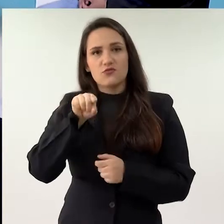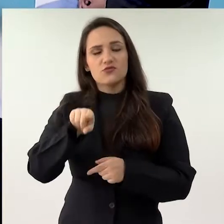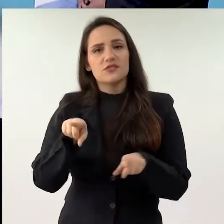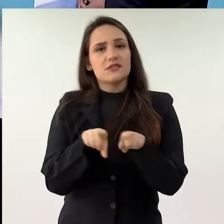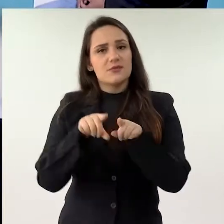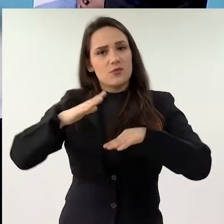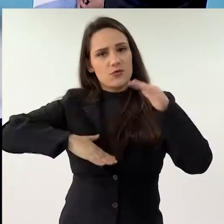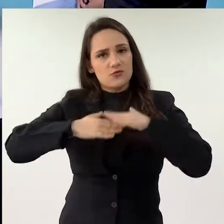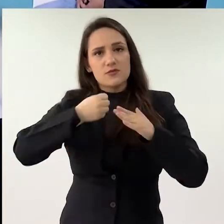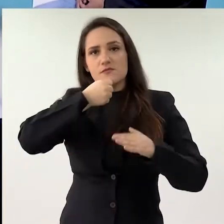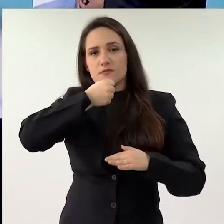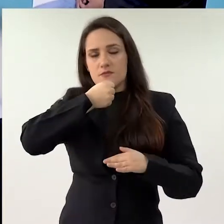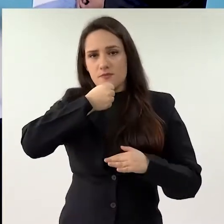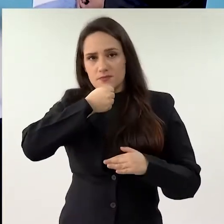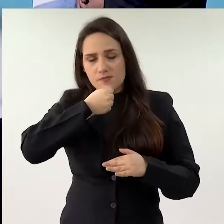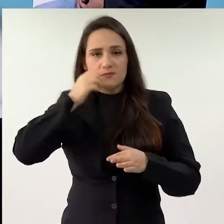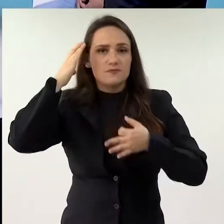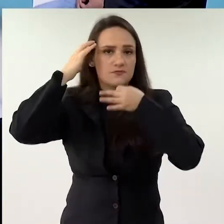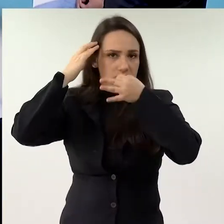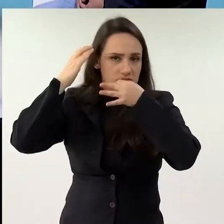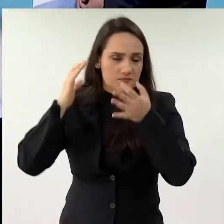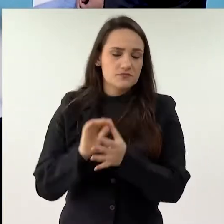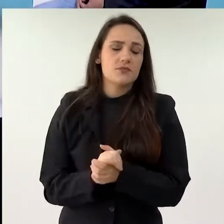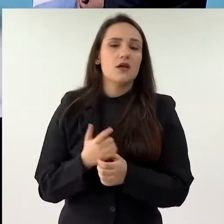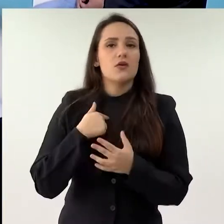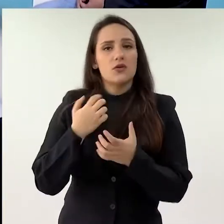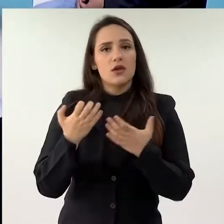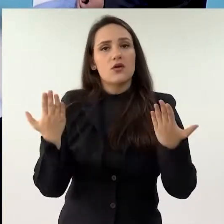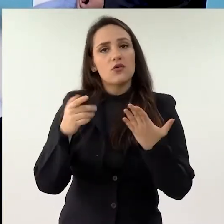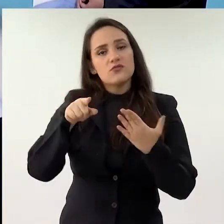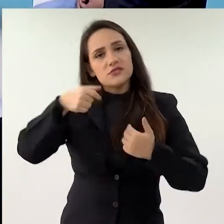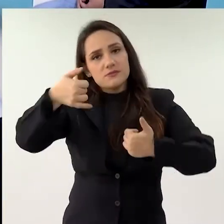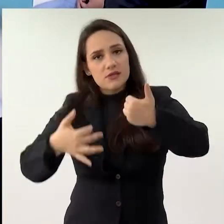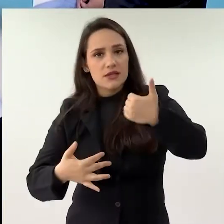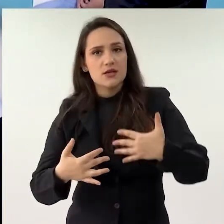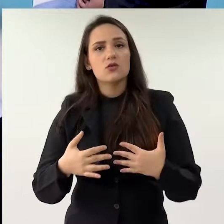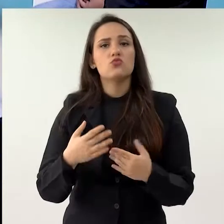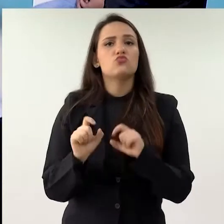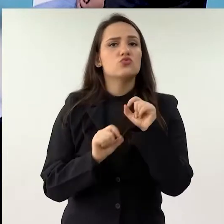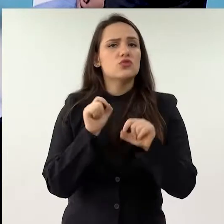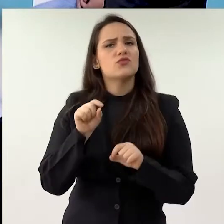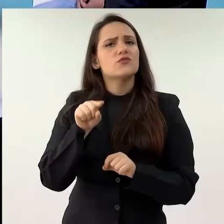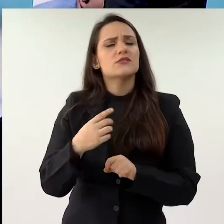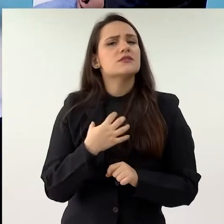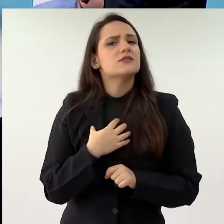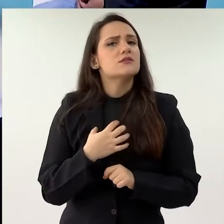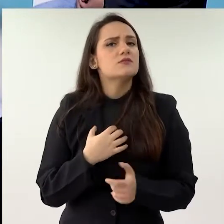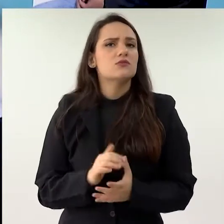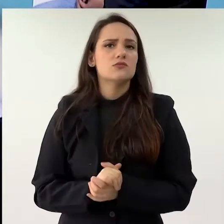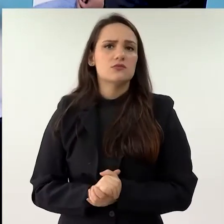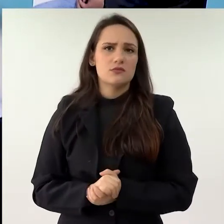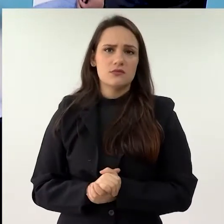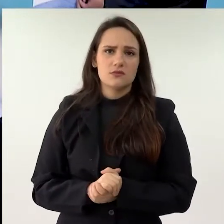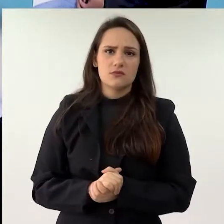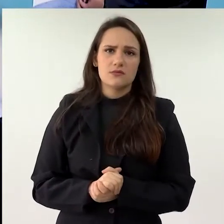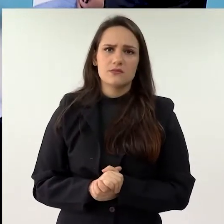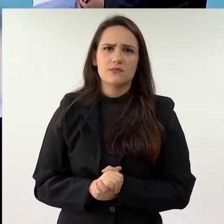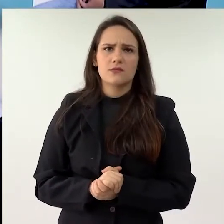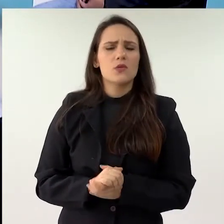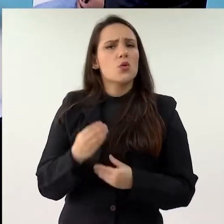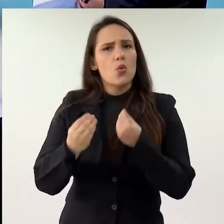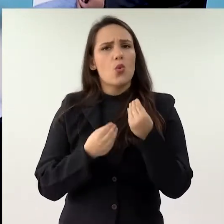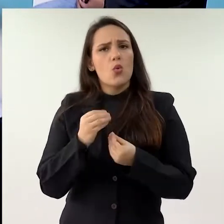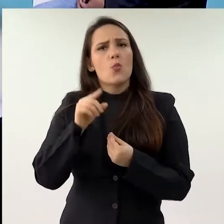isso, gostaria que você explicasse para a população o que você passou, como que funciona, como que é ter